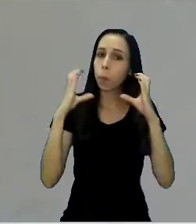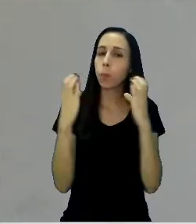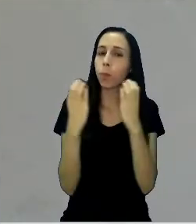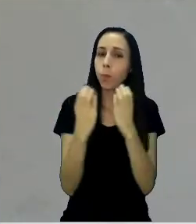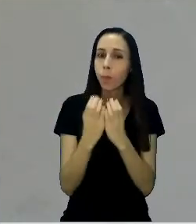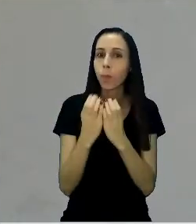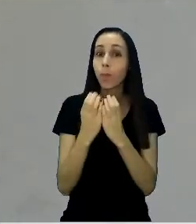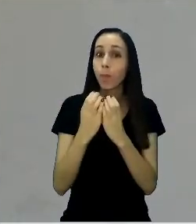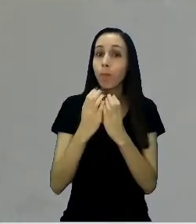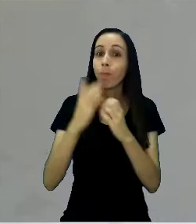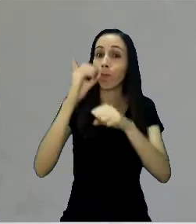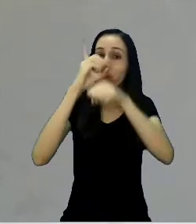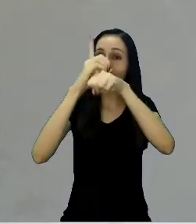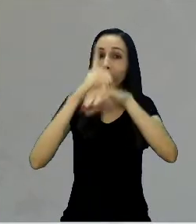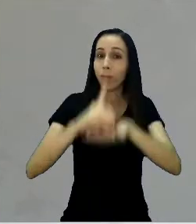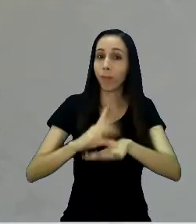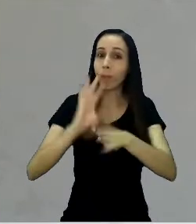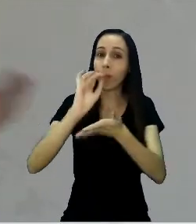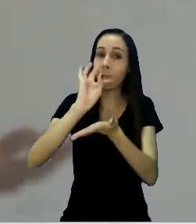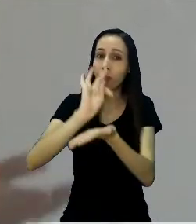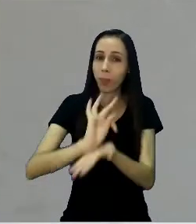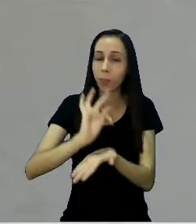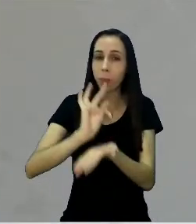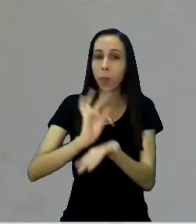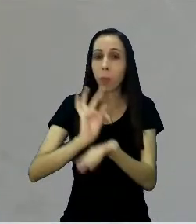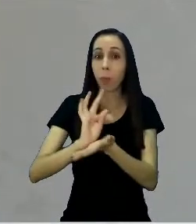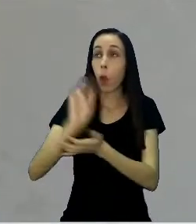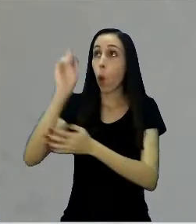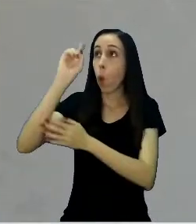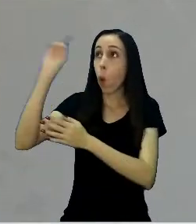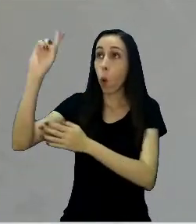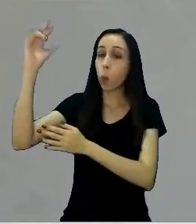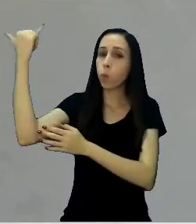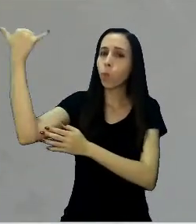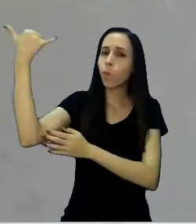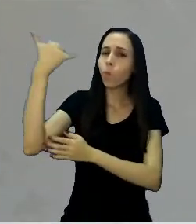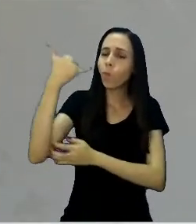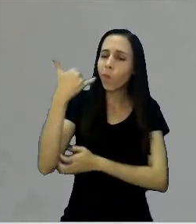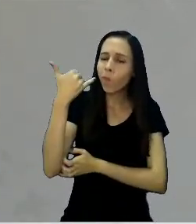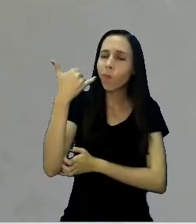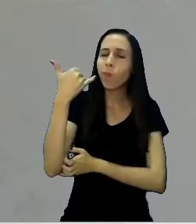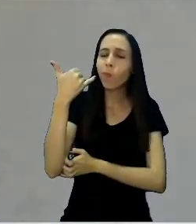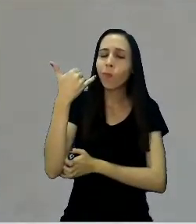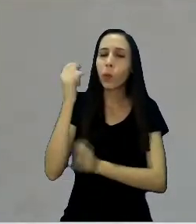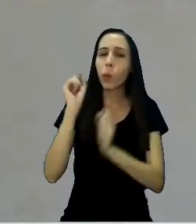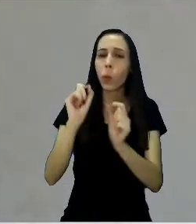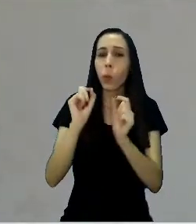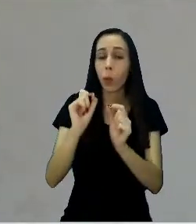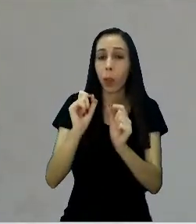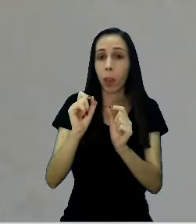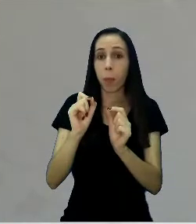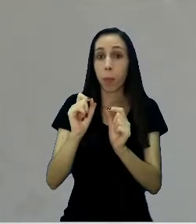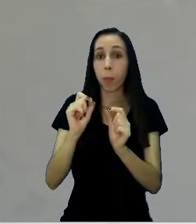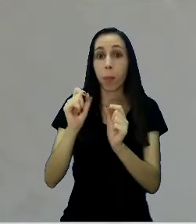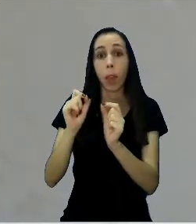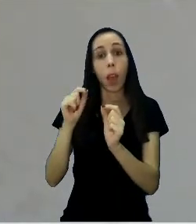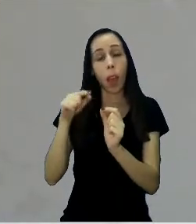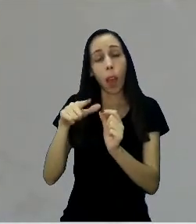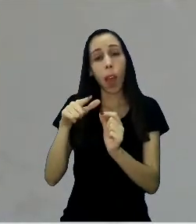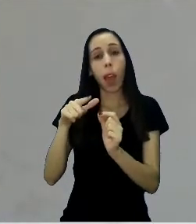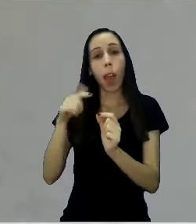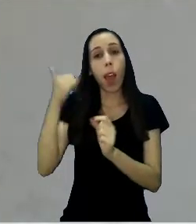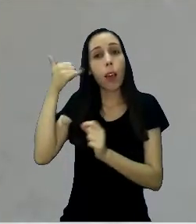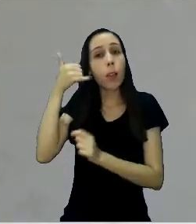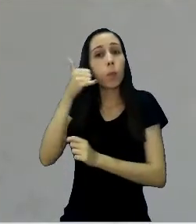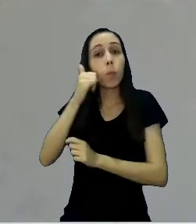esse nosso congresso arquidiocesano, o Senhor colocava uma palavra no meu coração.